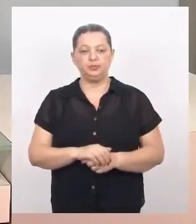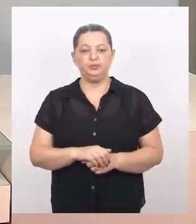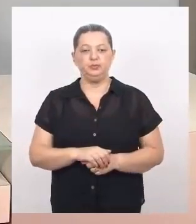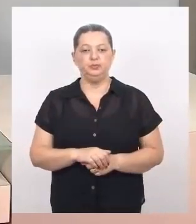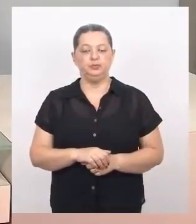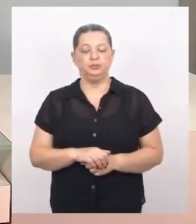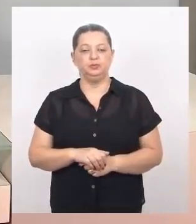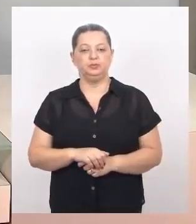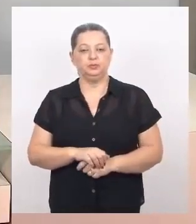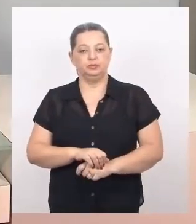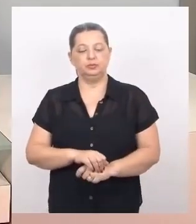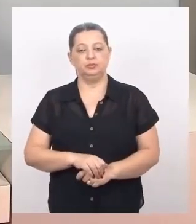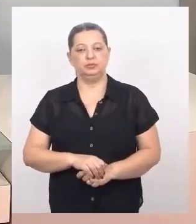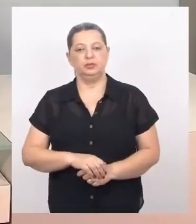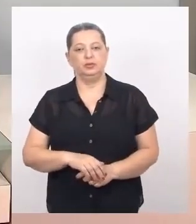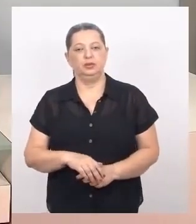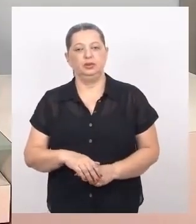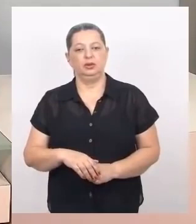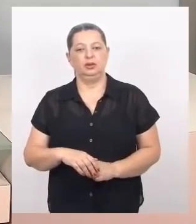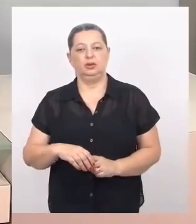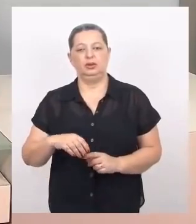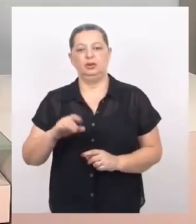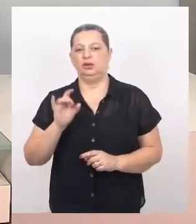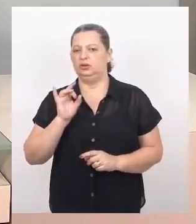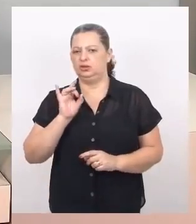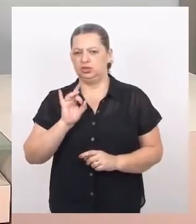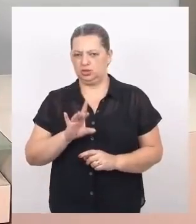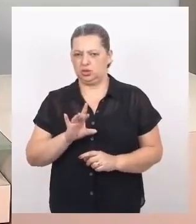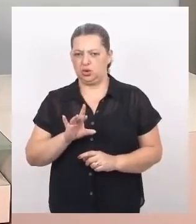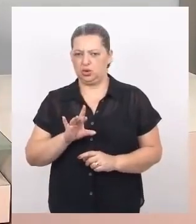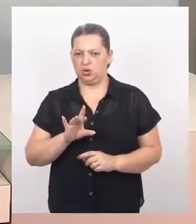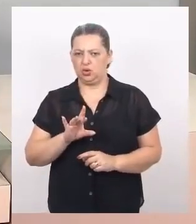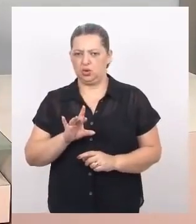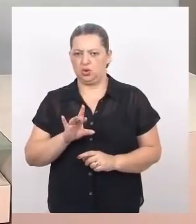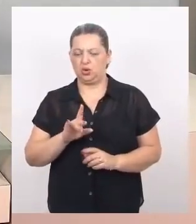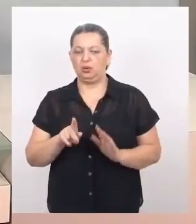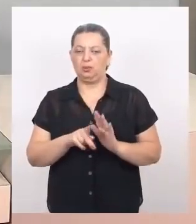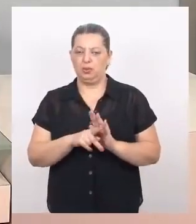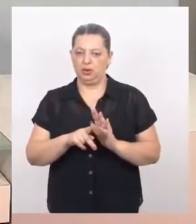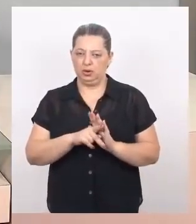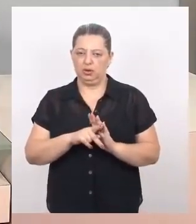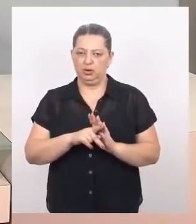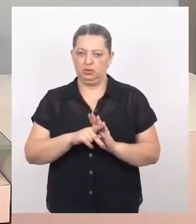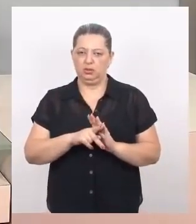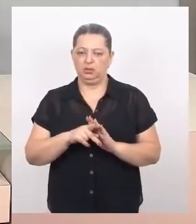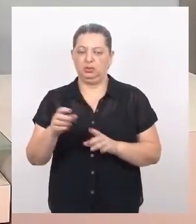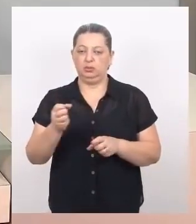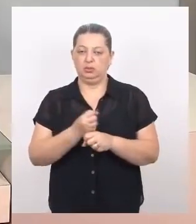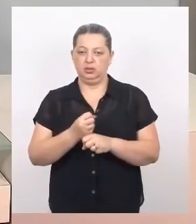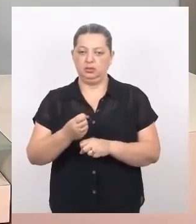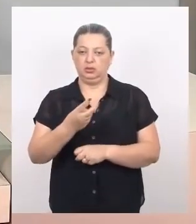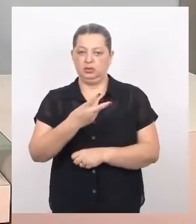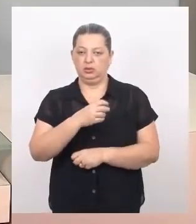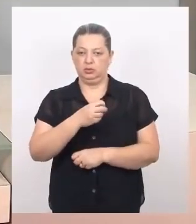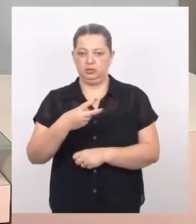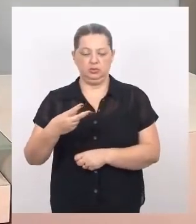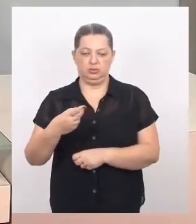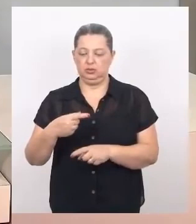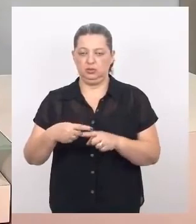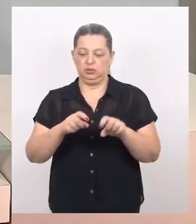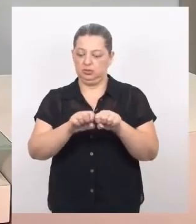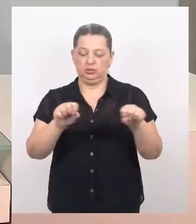Cristina pergunta aqui, só os que não estão designados? Só os que serão designados para 2022, porque o sistema ainda não lê